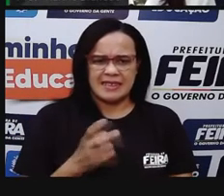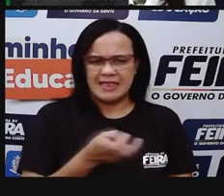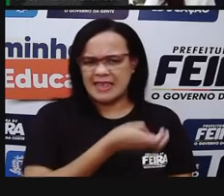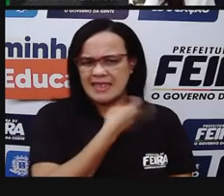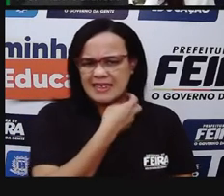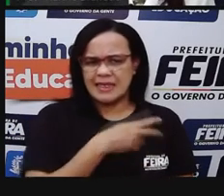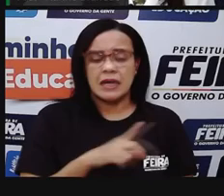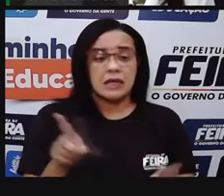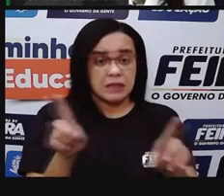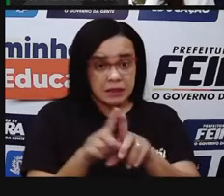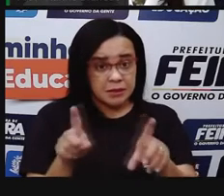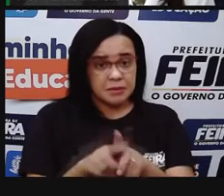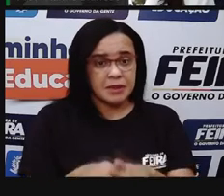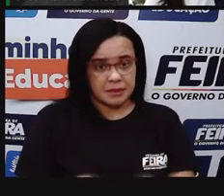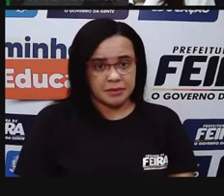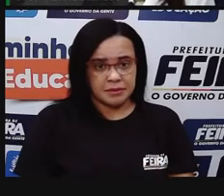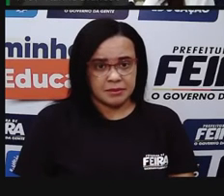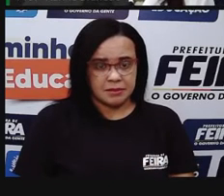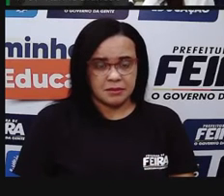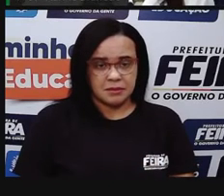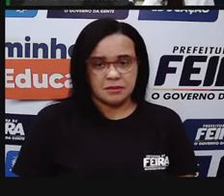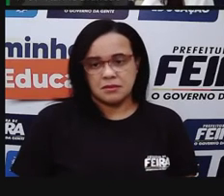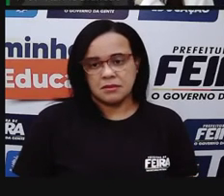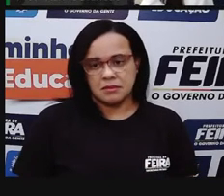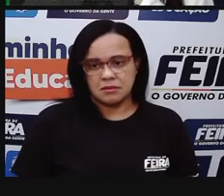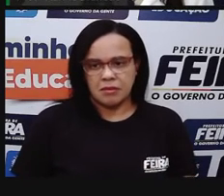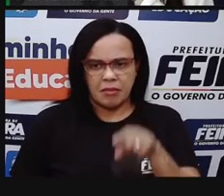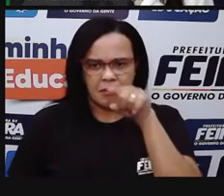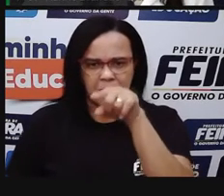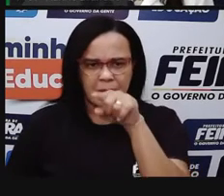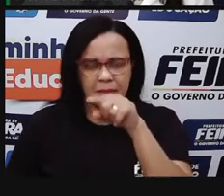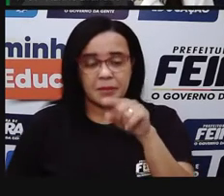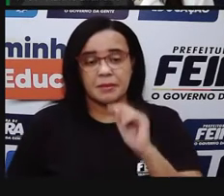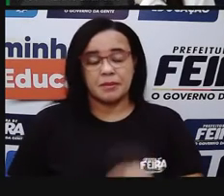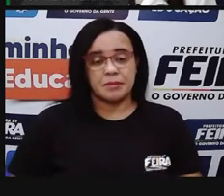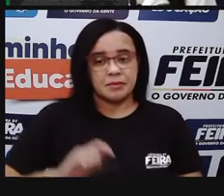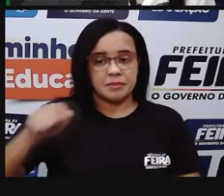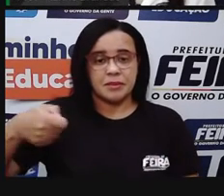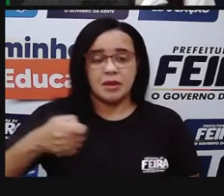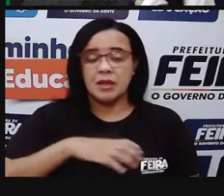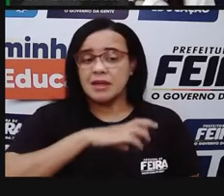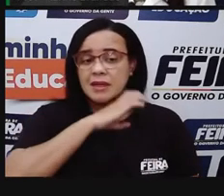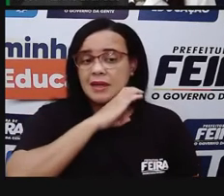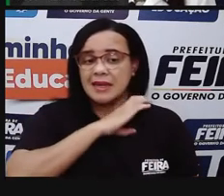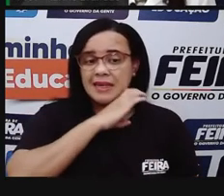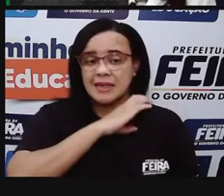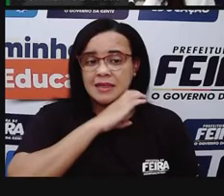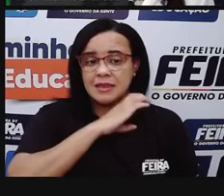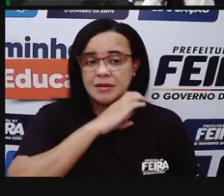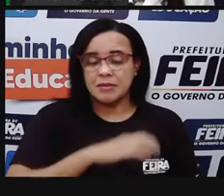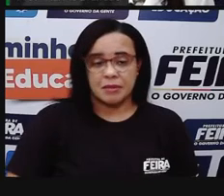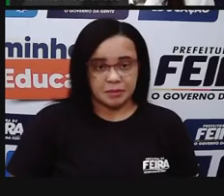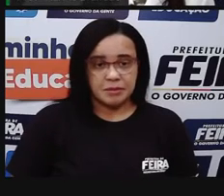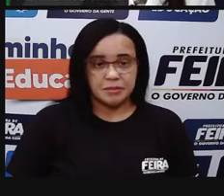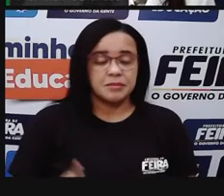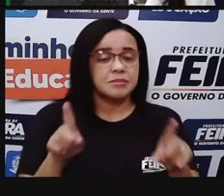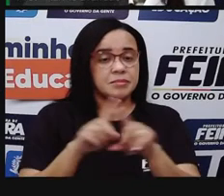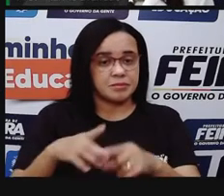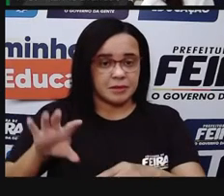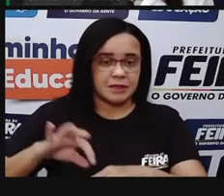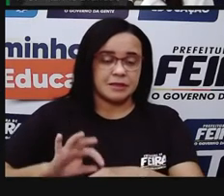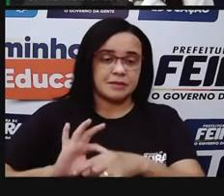Será? Mas os dois não voam, Pro? E aí, o que que a gente pensa sobre isso? E formiga? Formiga é